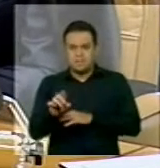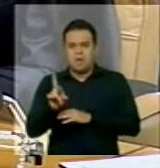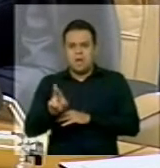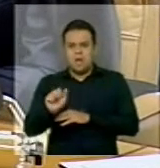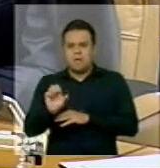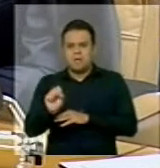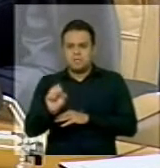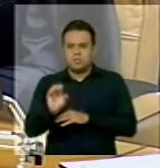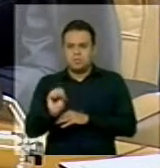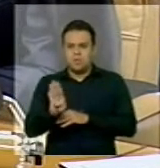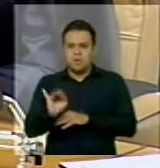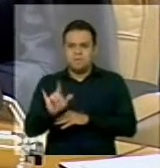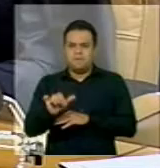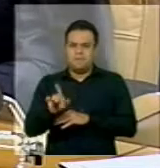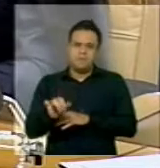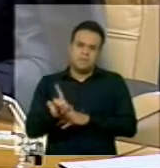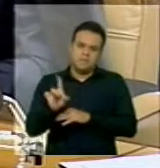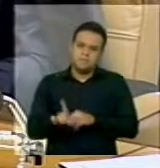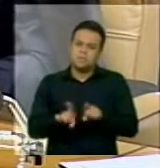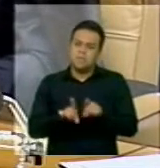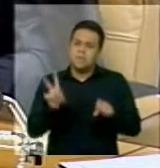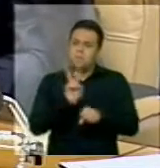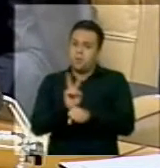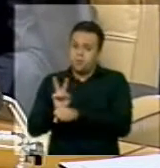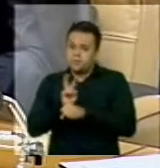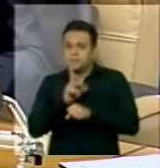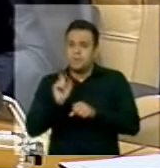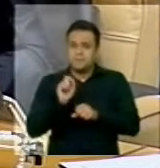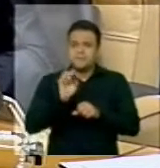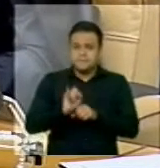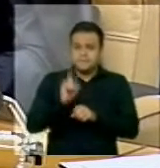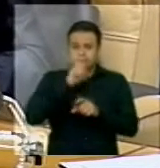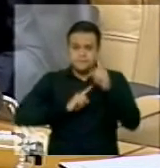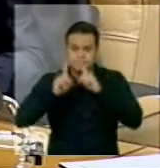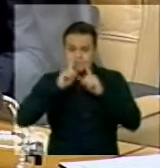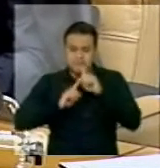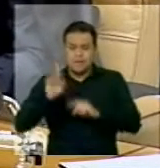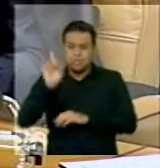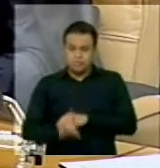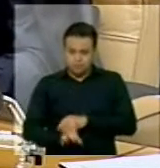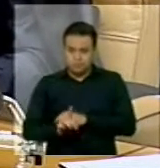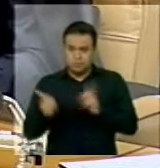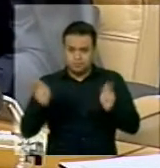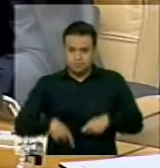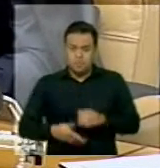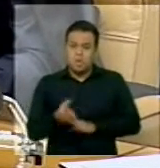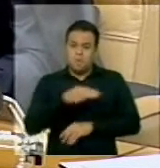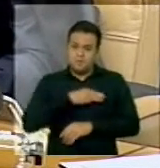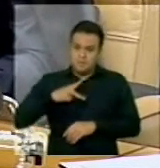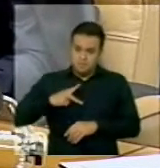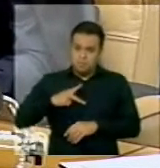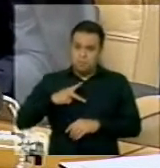e da vedação à proteção deficiente de direito fundamental. Sustenta o Ministério Público